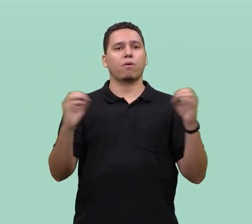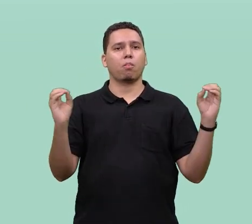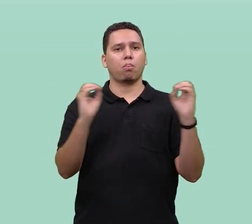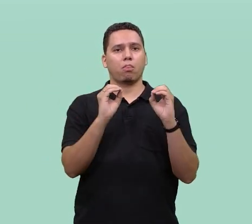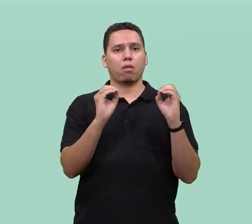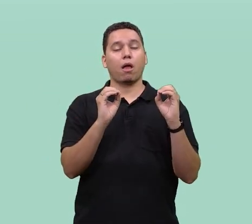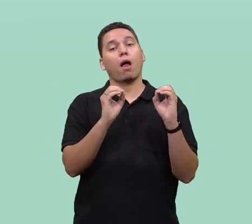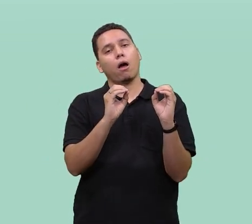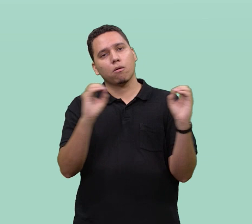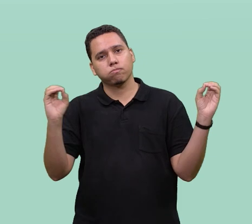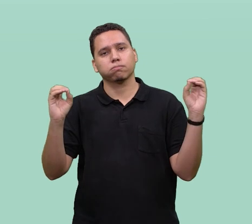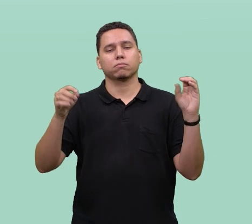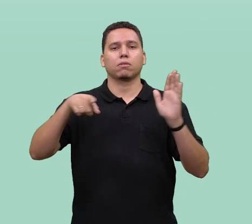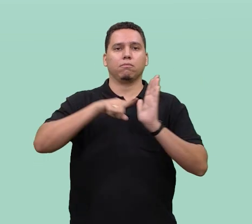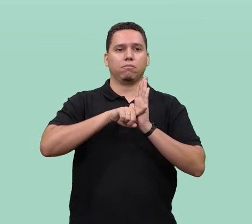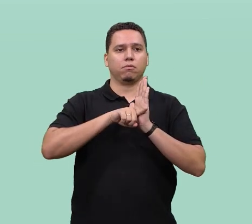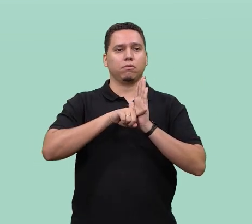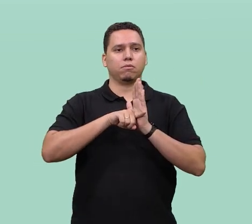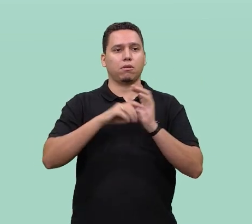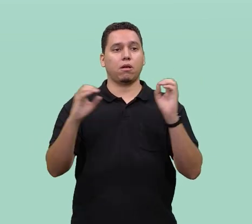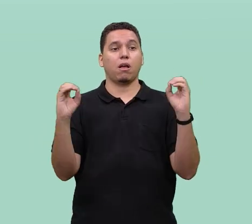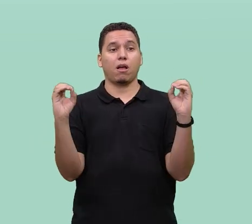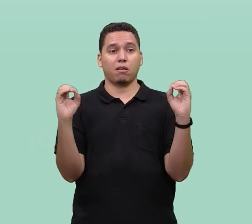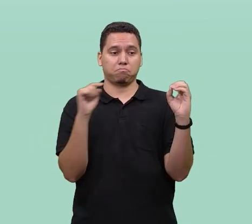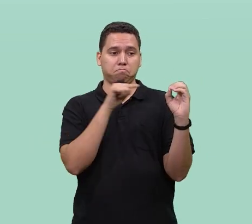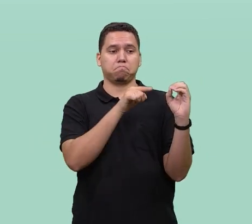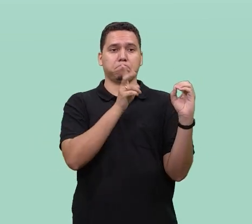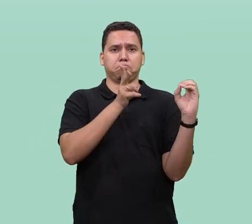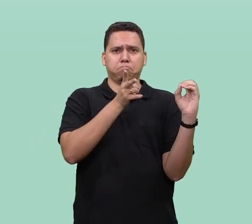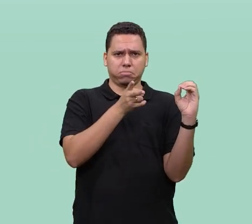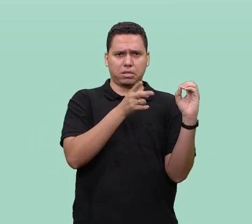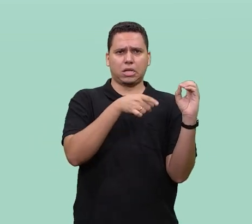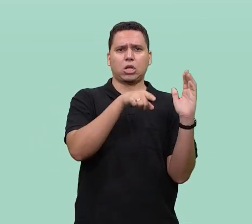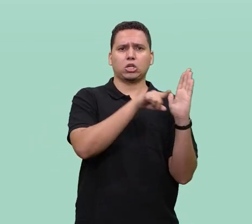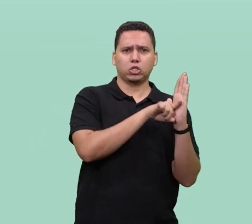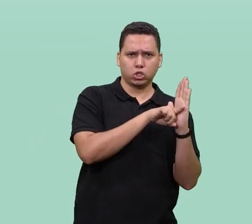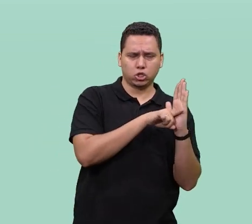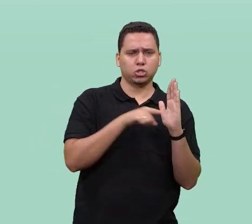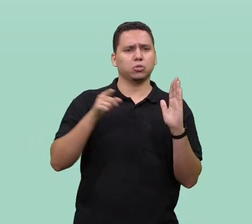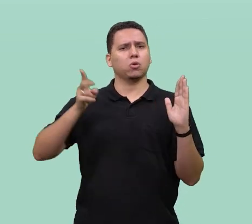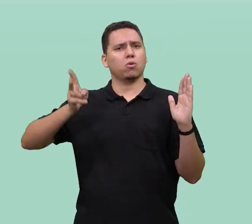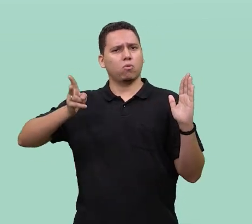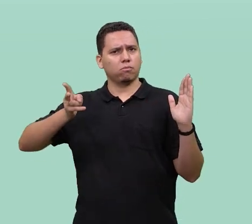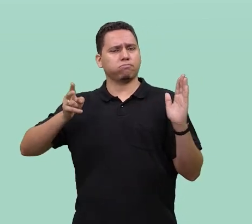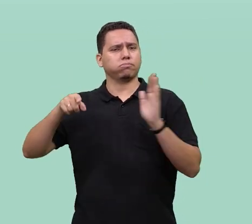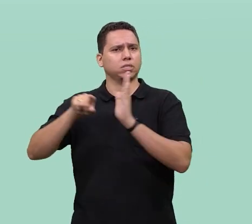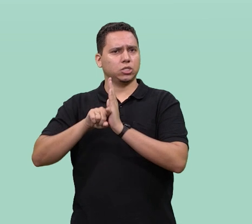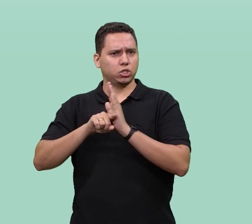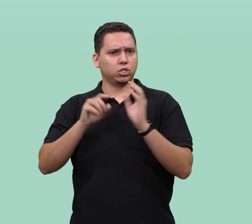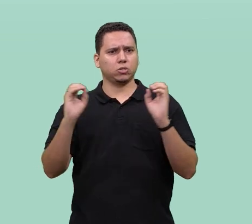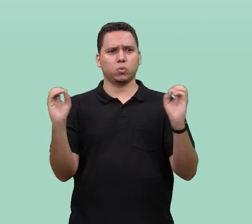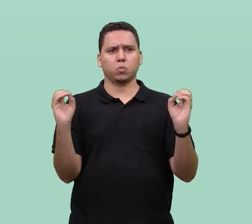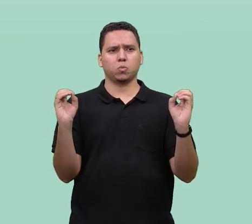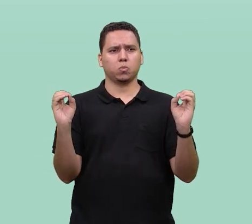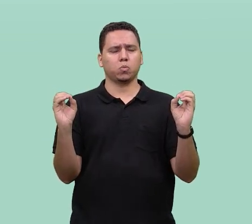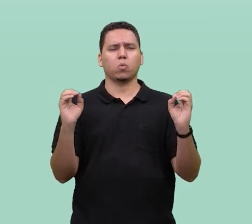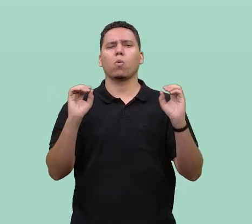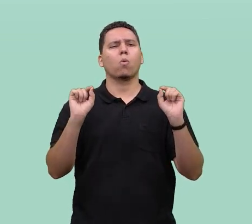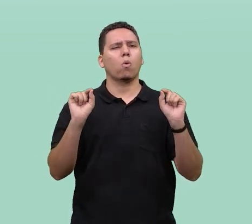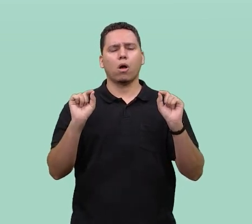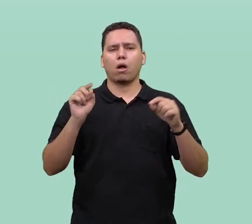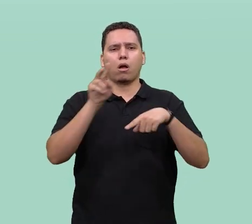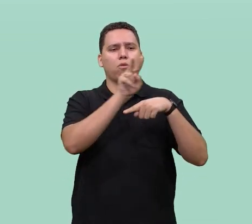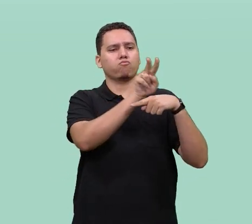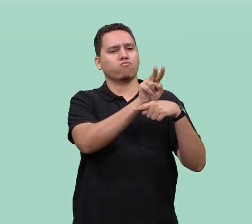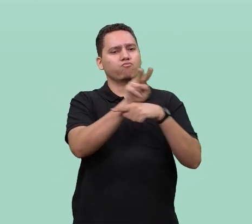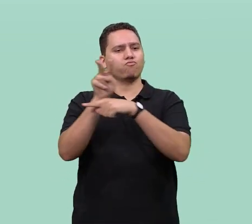carga negativa. O A estava neutro, ficou negativo, o B estava negativo, continua negativo. Princípio da conservação de carga. No final,